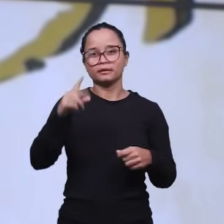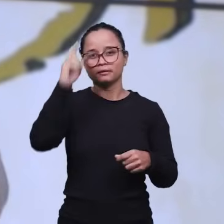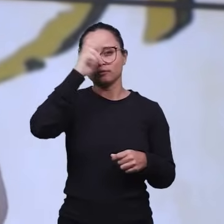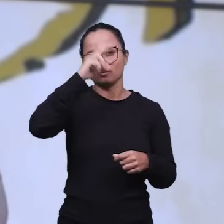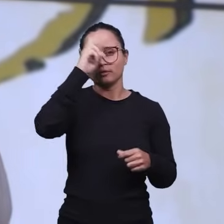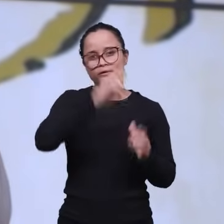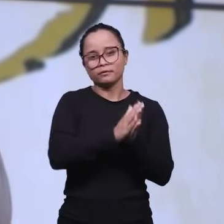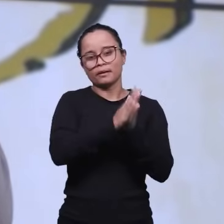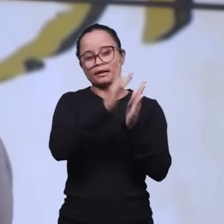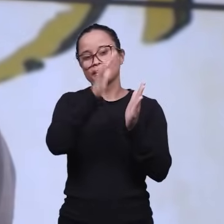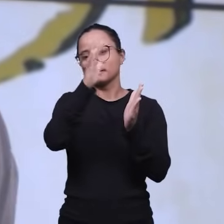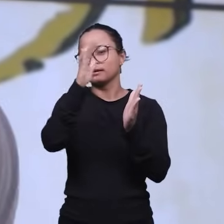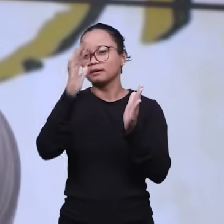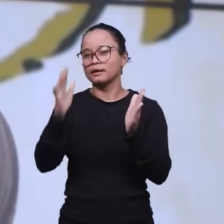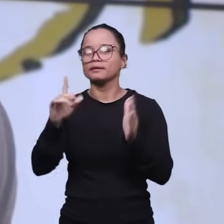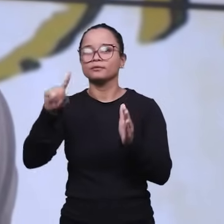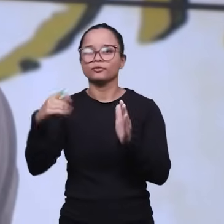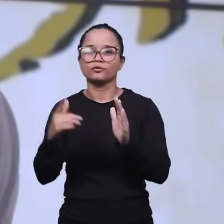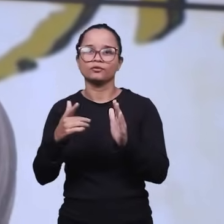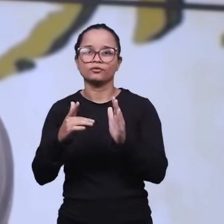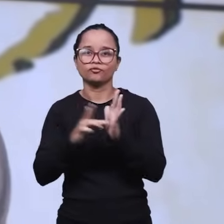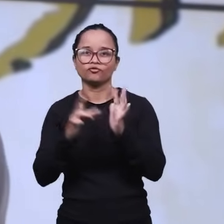história, vem o Senhor